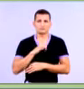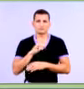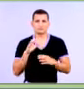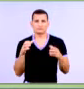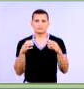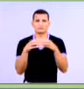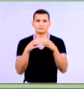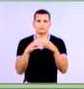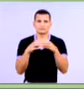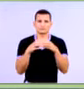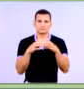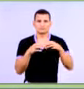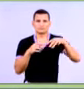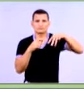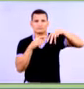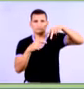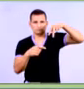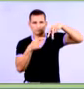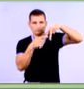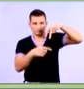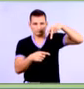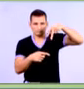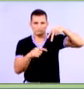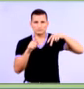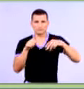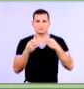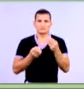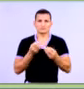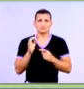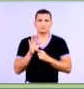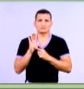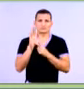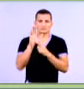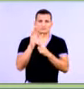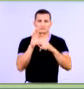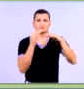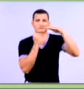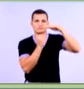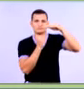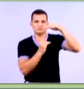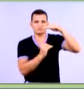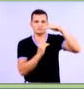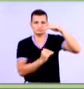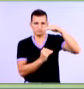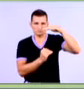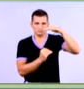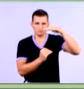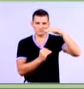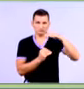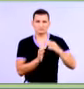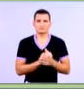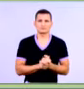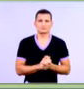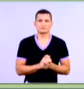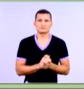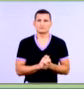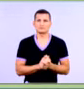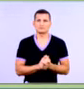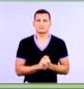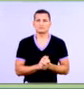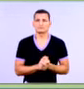de nós. Ela é adequada para a representação de hierarquias. O nó raiz, então, fazendo